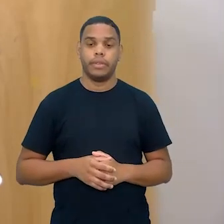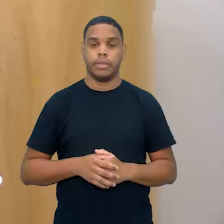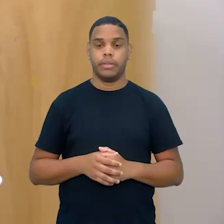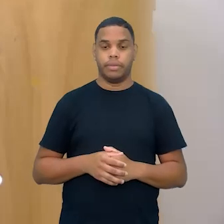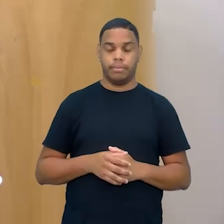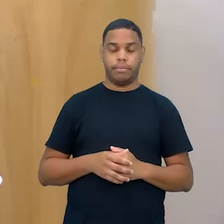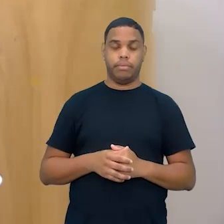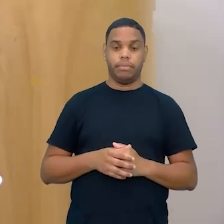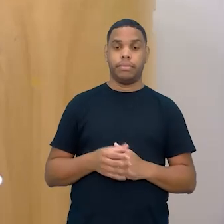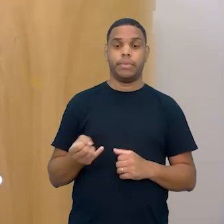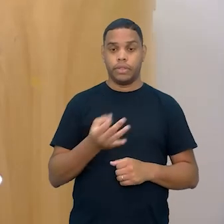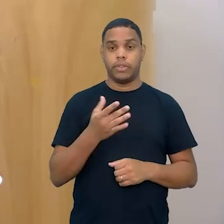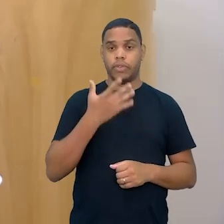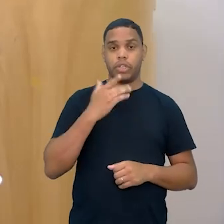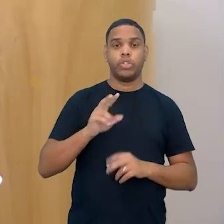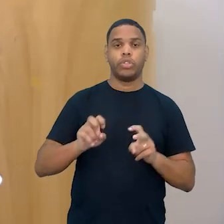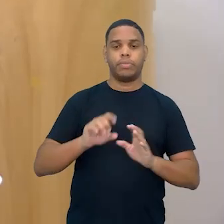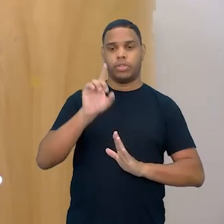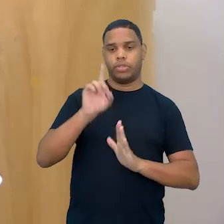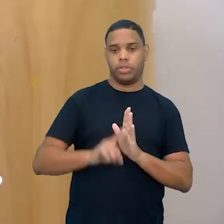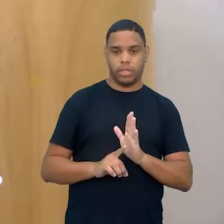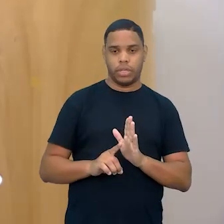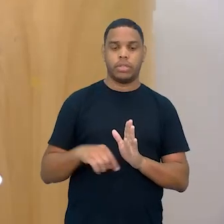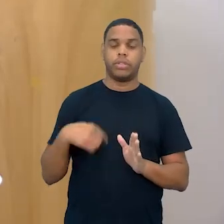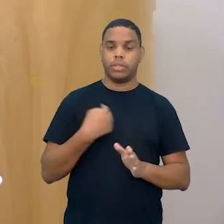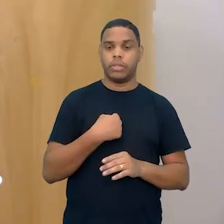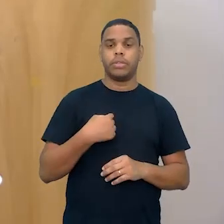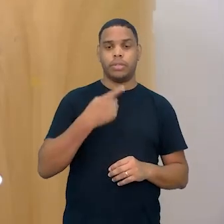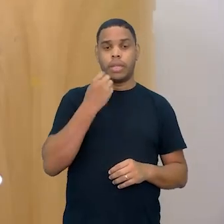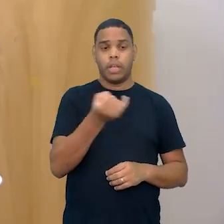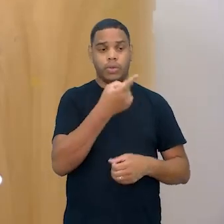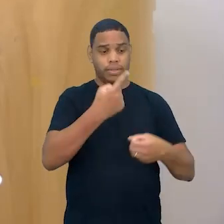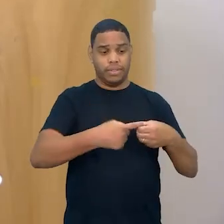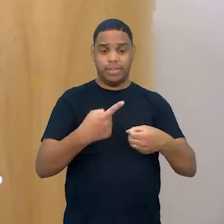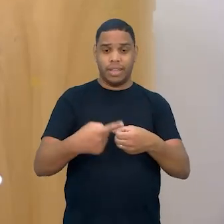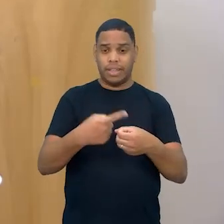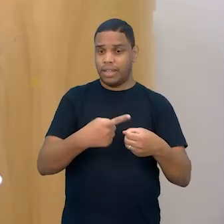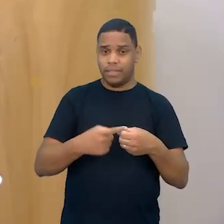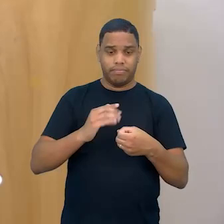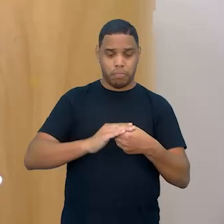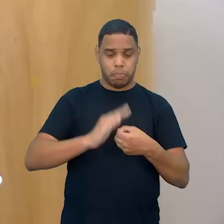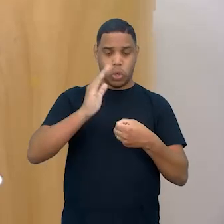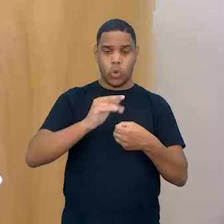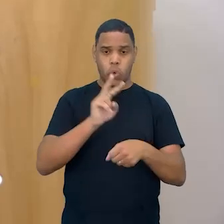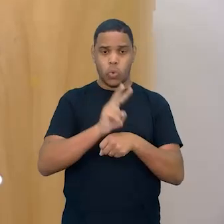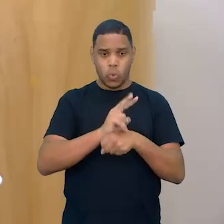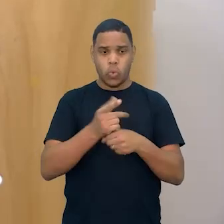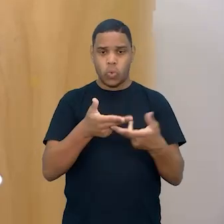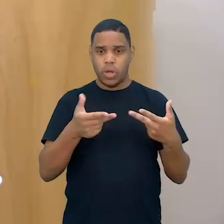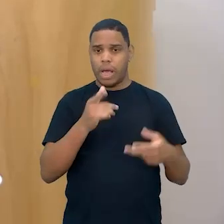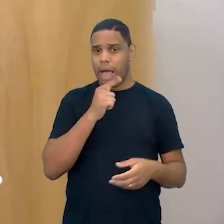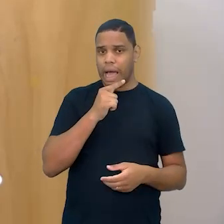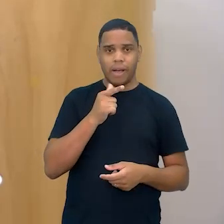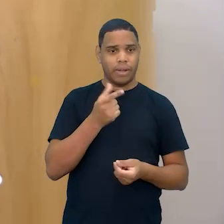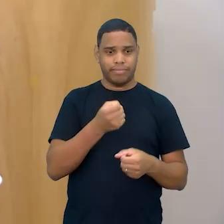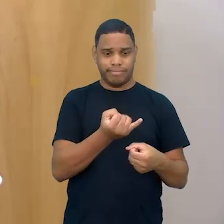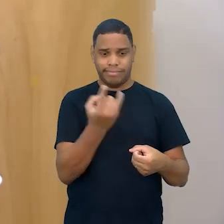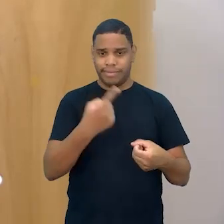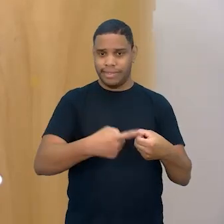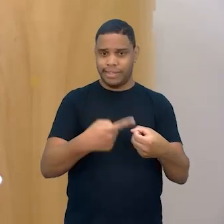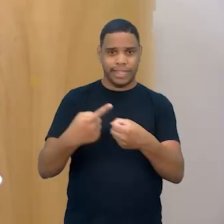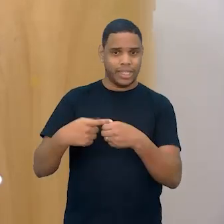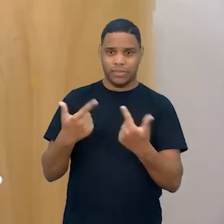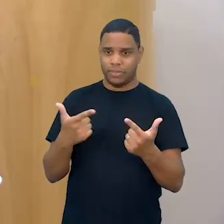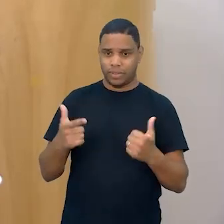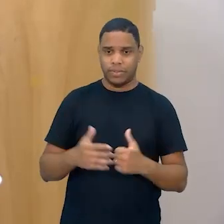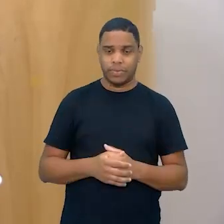Alguns colocam a questão dos direitos, que a gente ainda tem cidades que não têm saneamento básico, que seria também um bom tema.